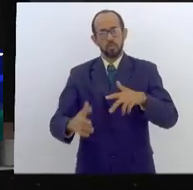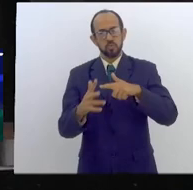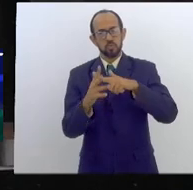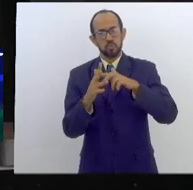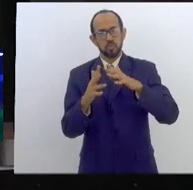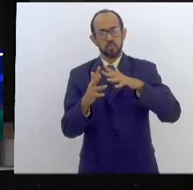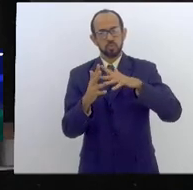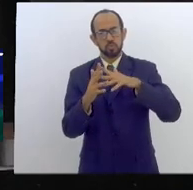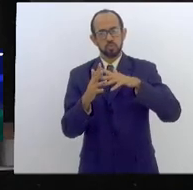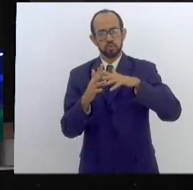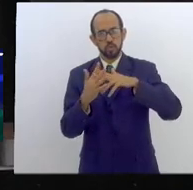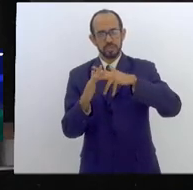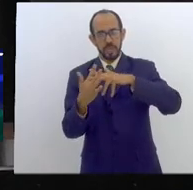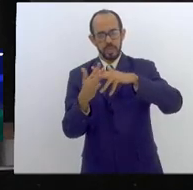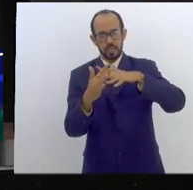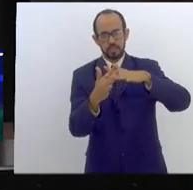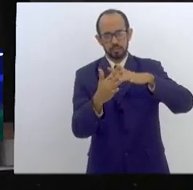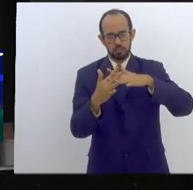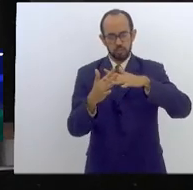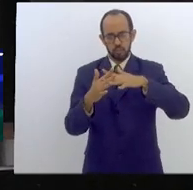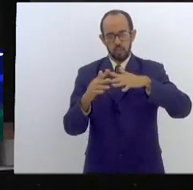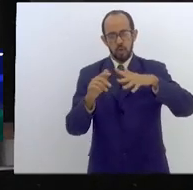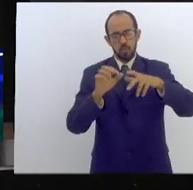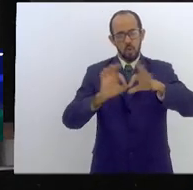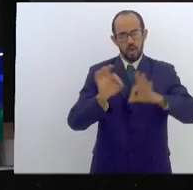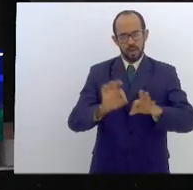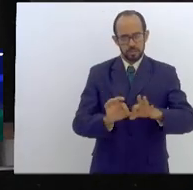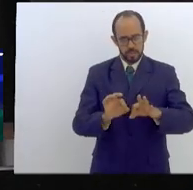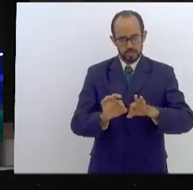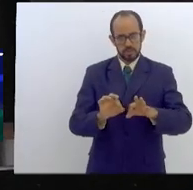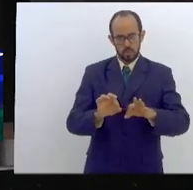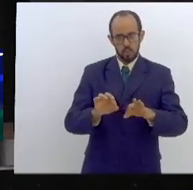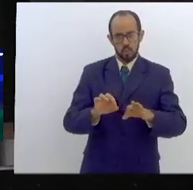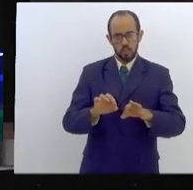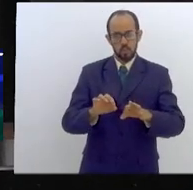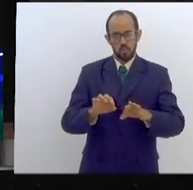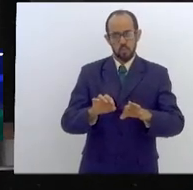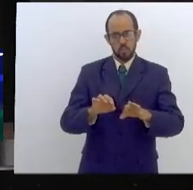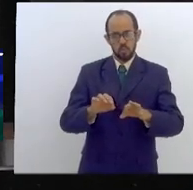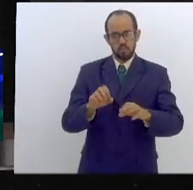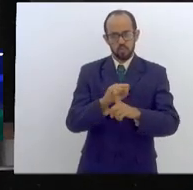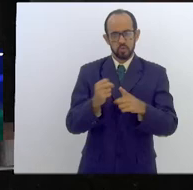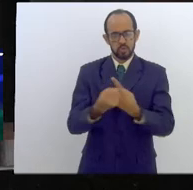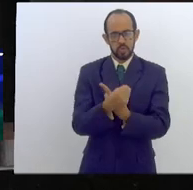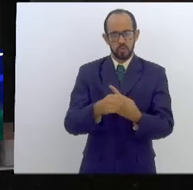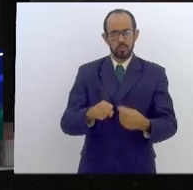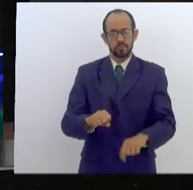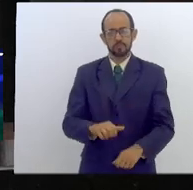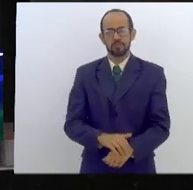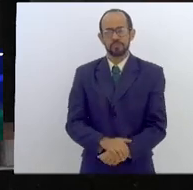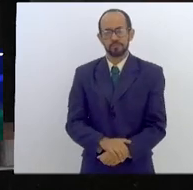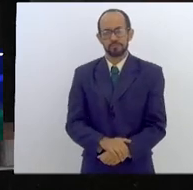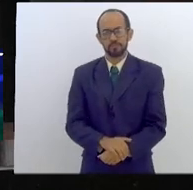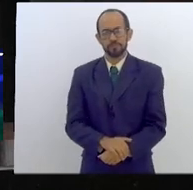de organização social. Este é o primeiro parágrafo.